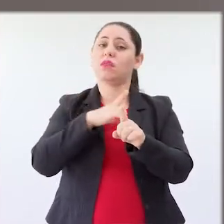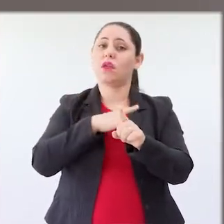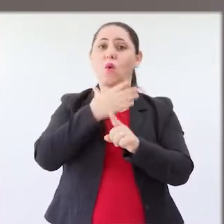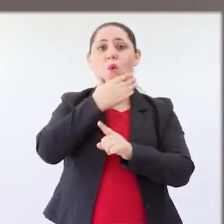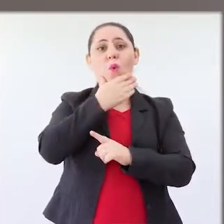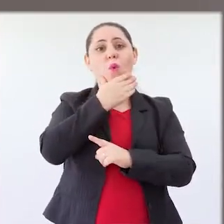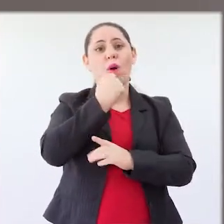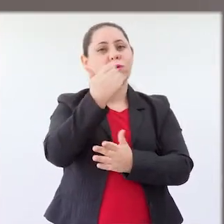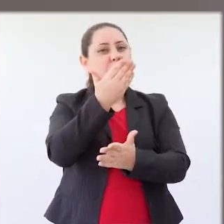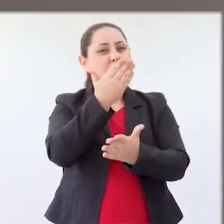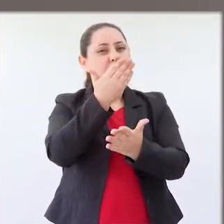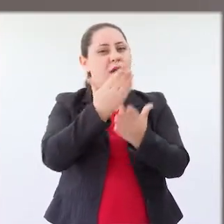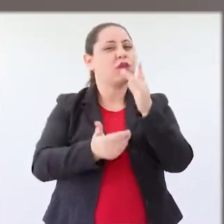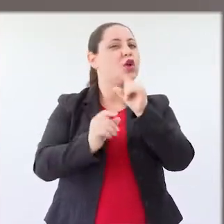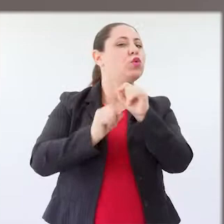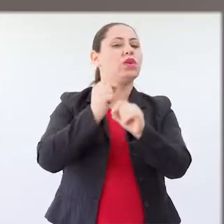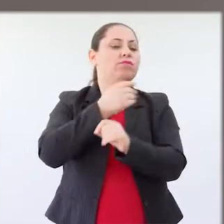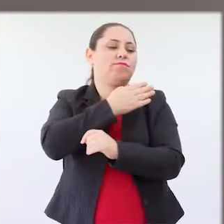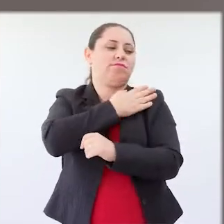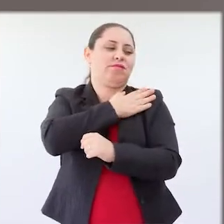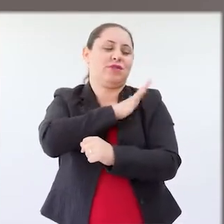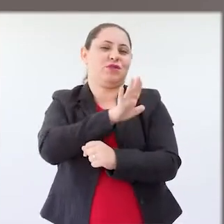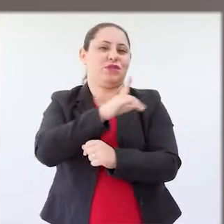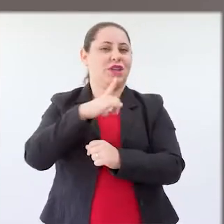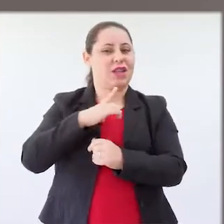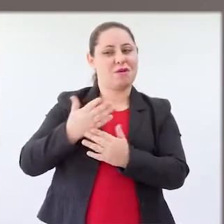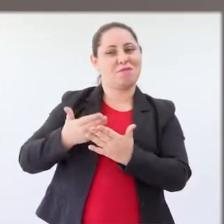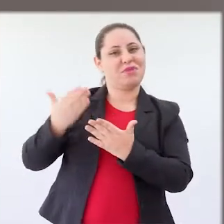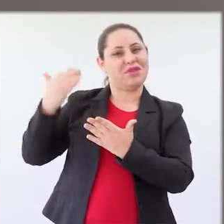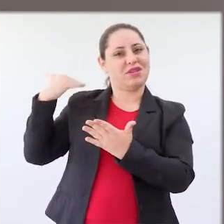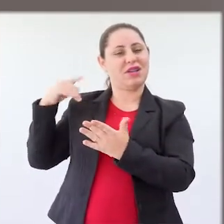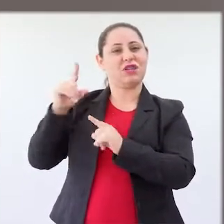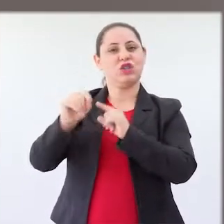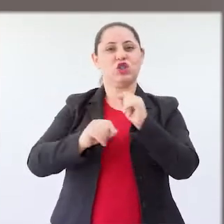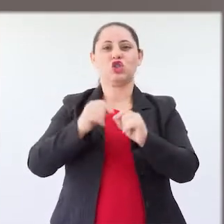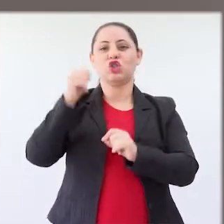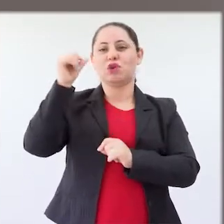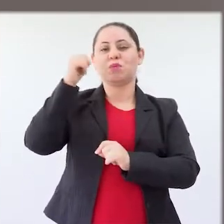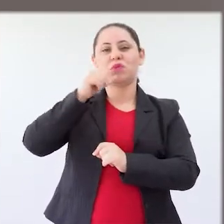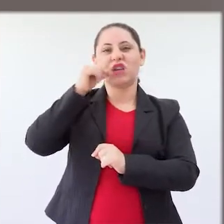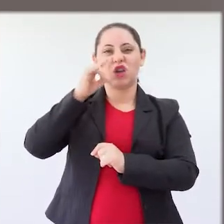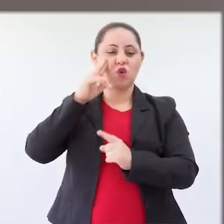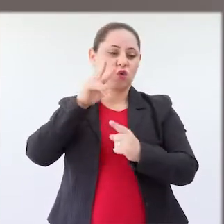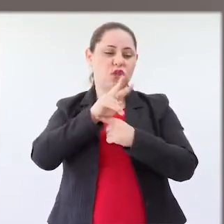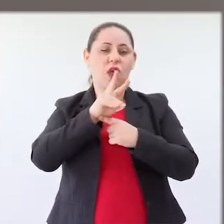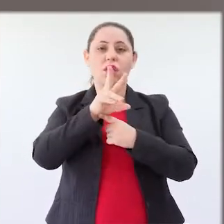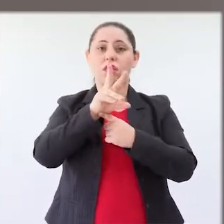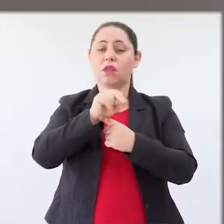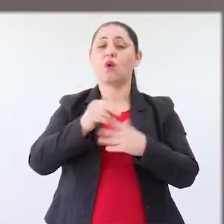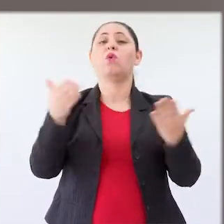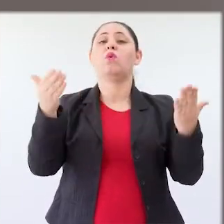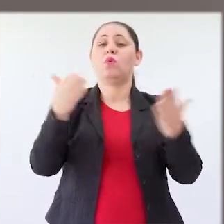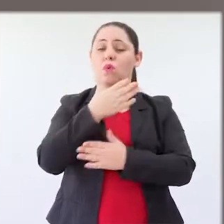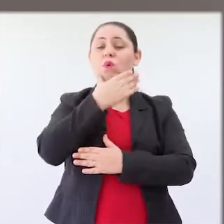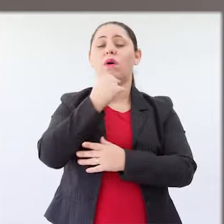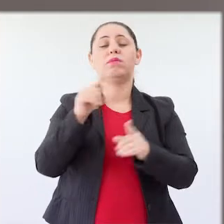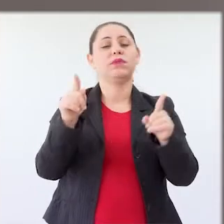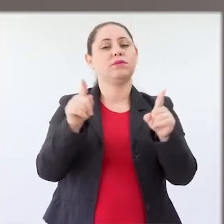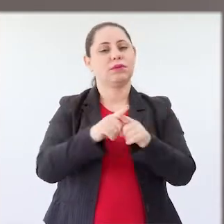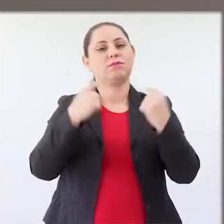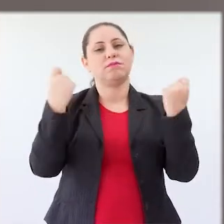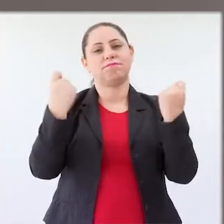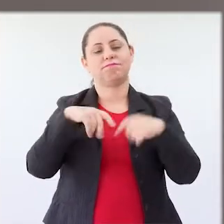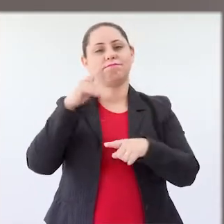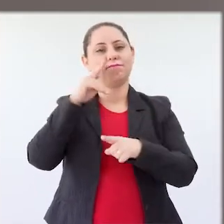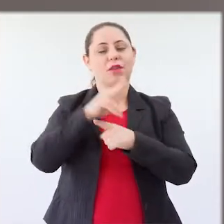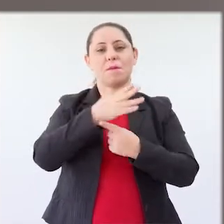homens que estão perdendo também aquele preconceito que existia, né? Que é só a mulher vai se cuidar? Não, o homem também precisa